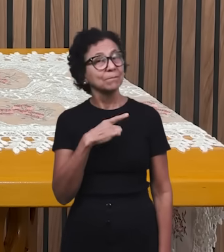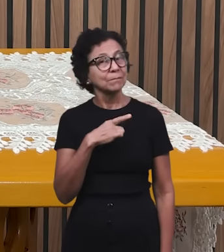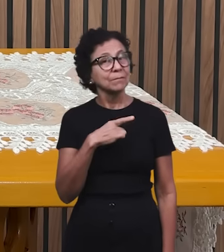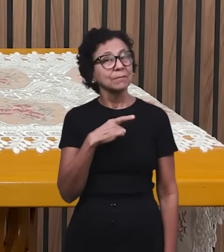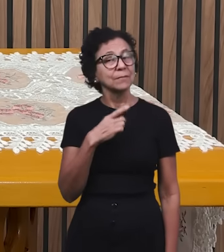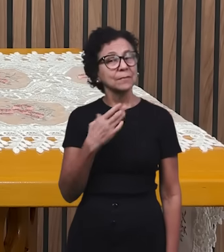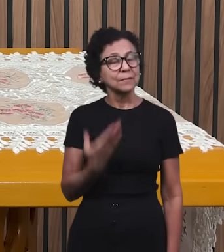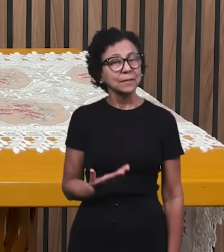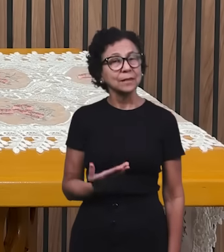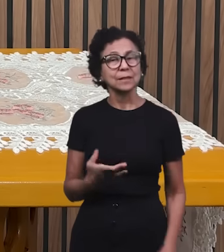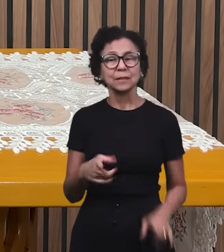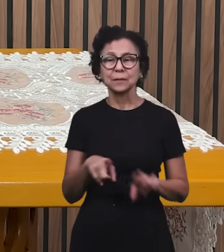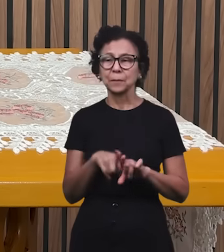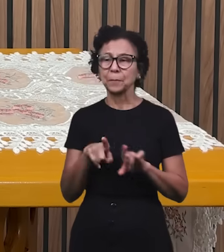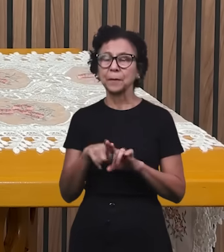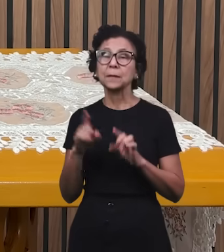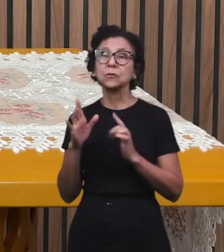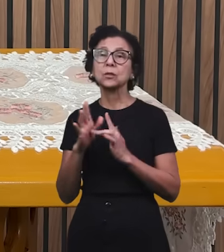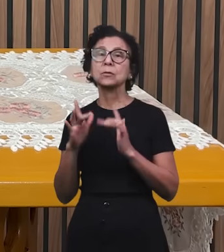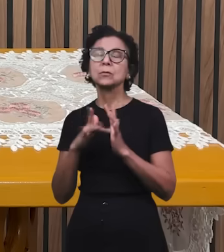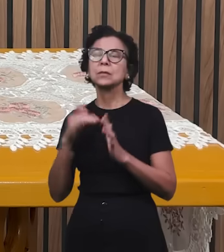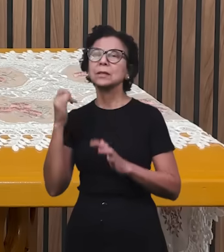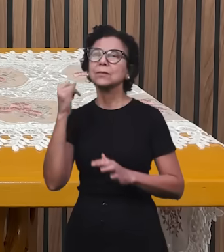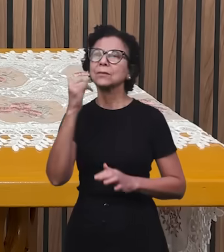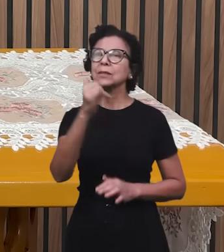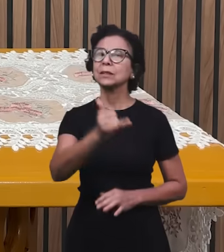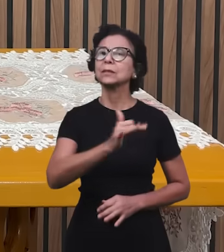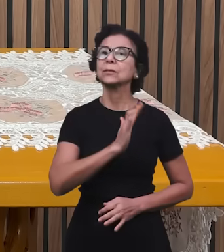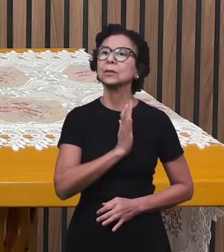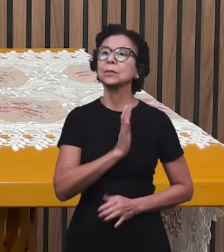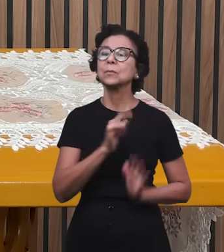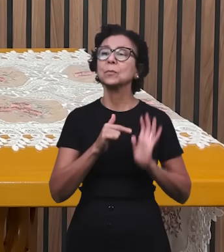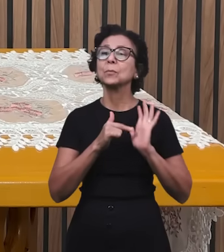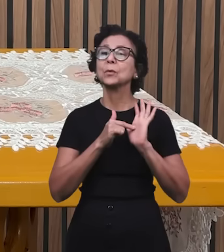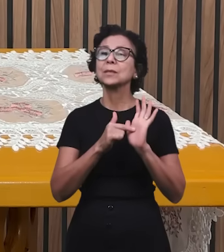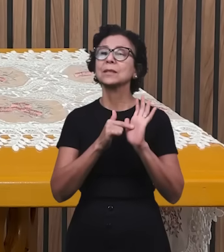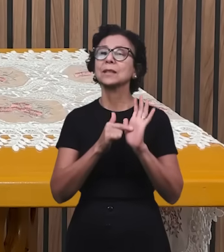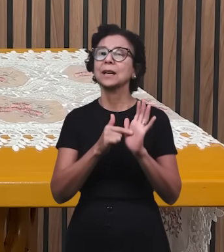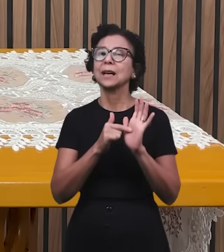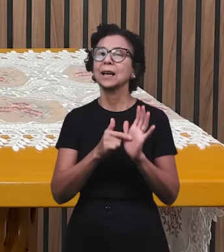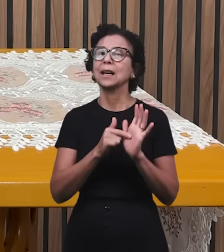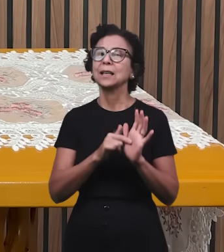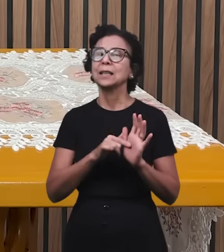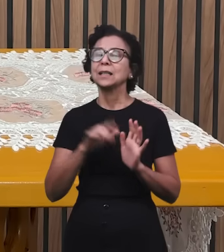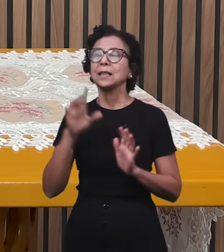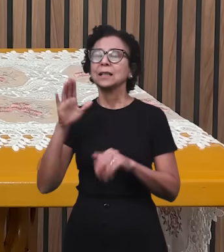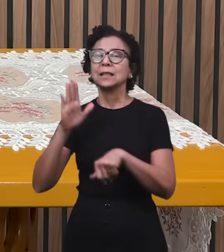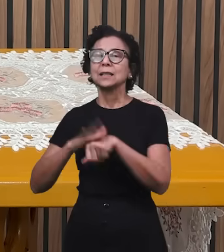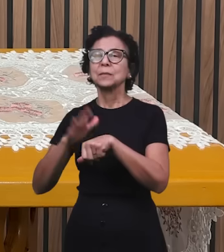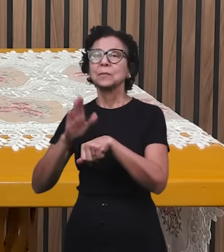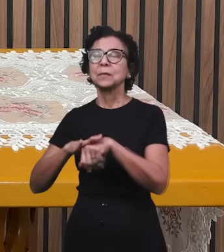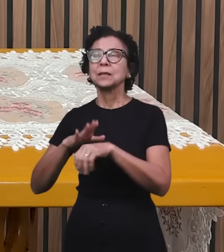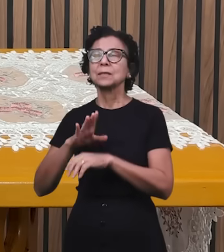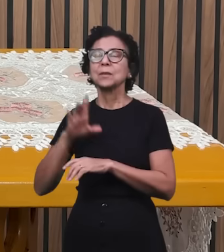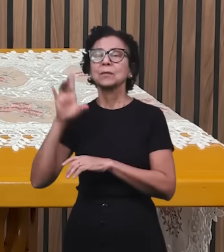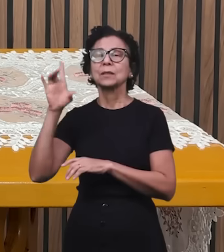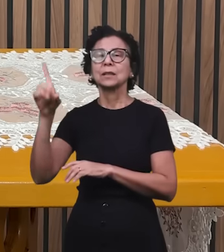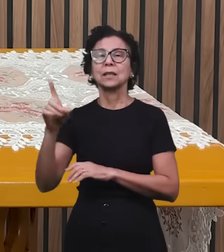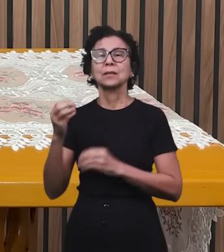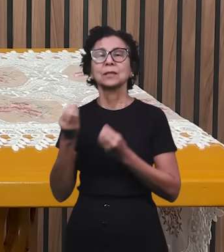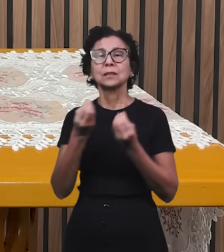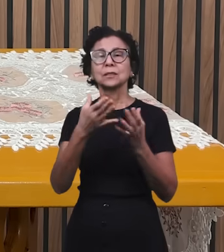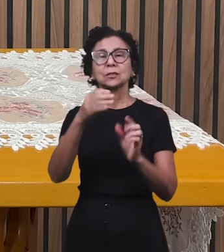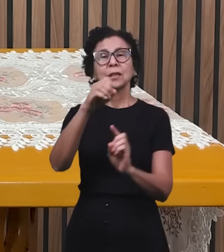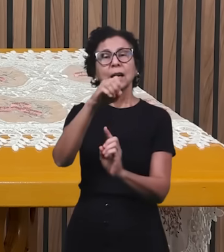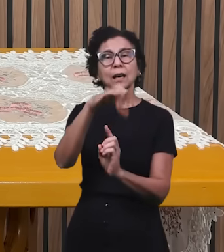Ele quer revelar como o Deus que revela a graça. A graça é um presente que nós